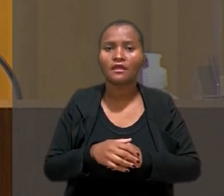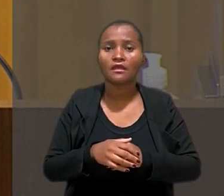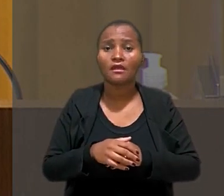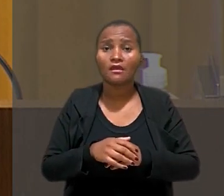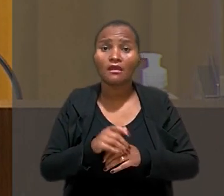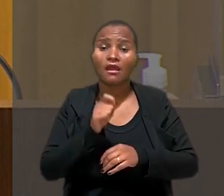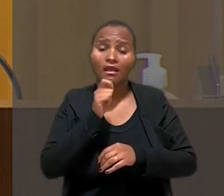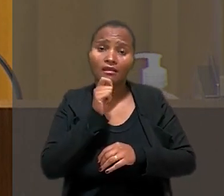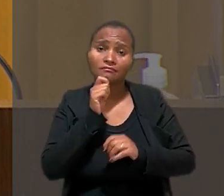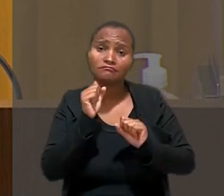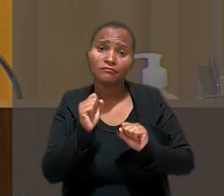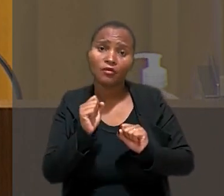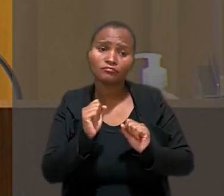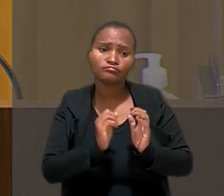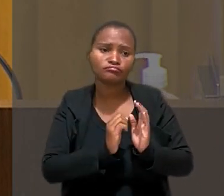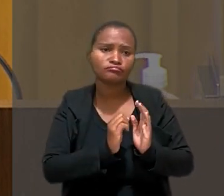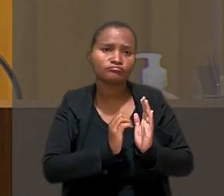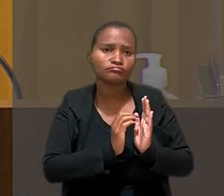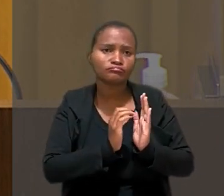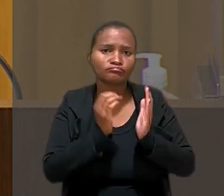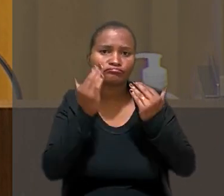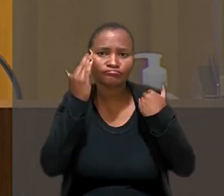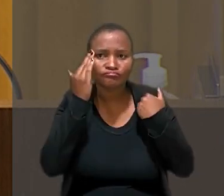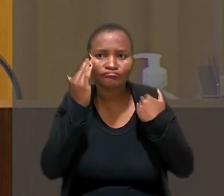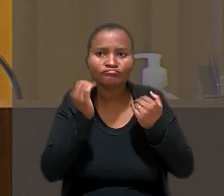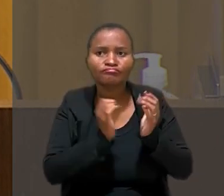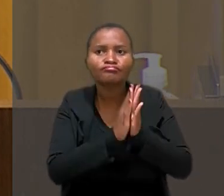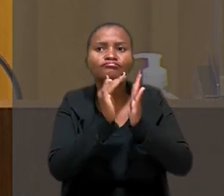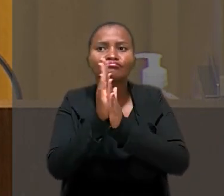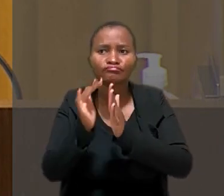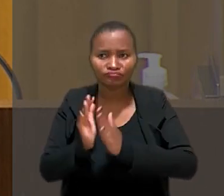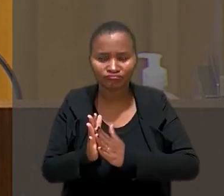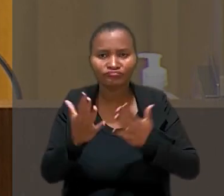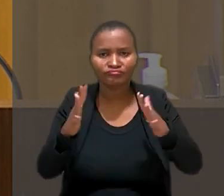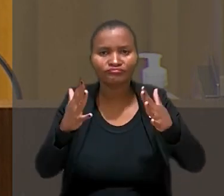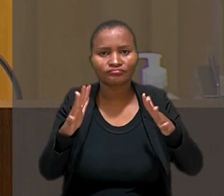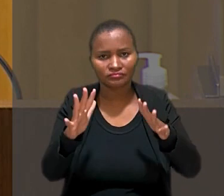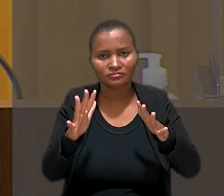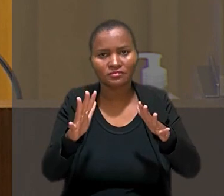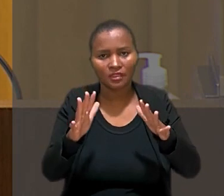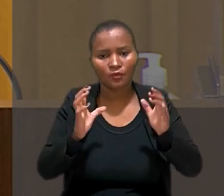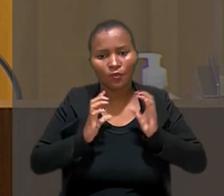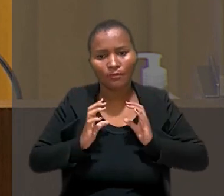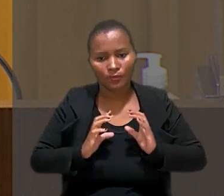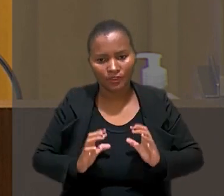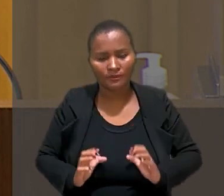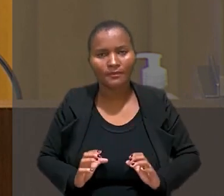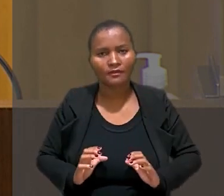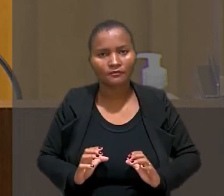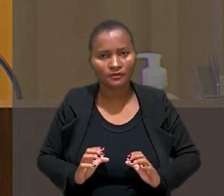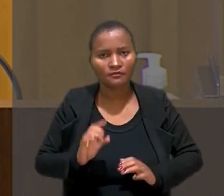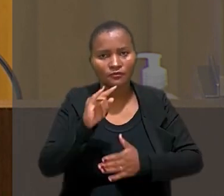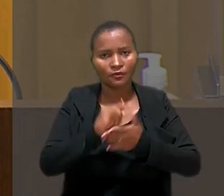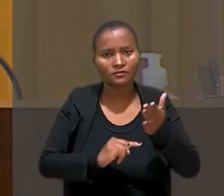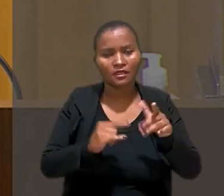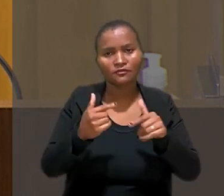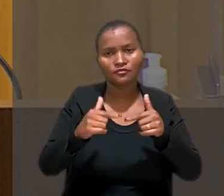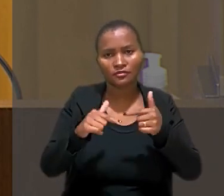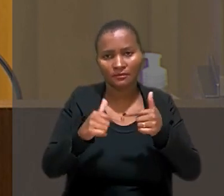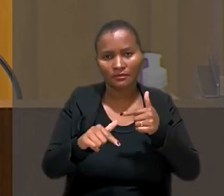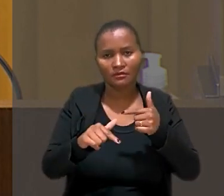que se possa louvar, como de fato se louva, a conduta patronal adotada no decorrer do contrato de